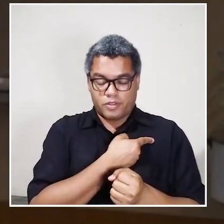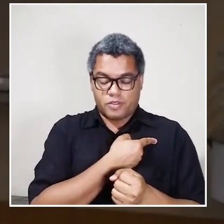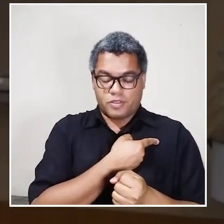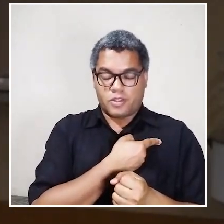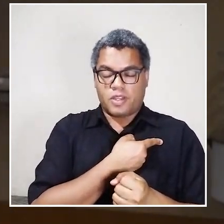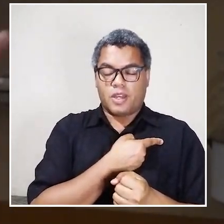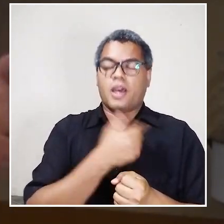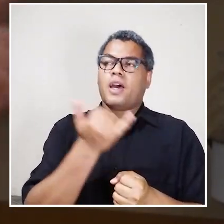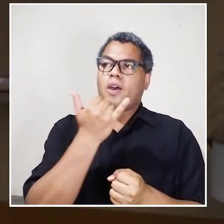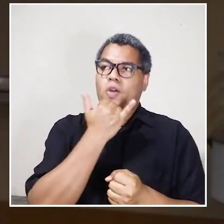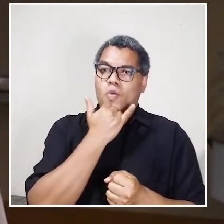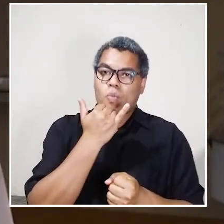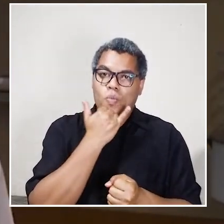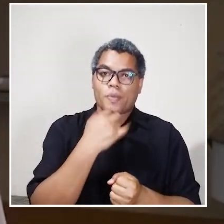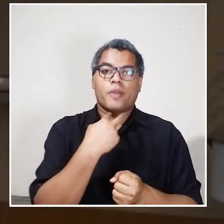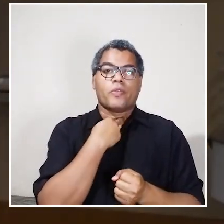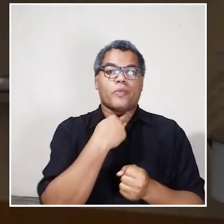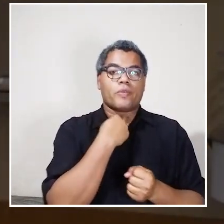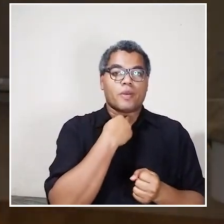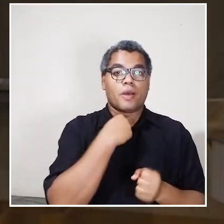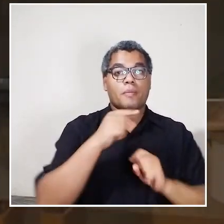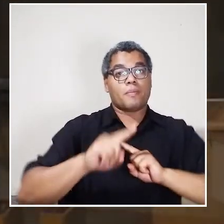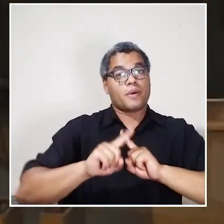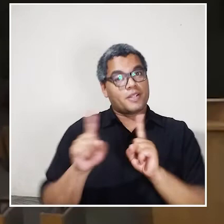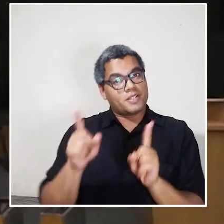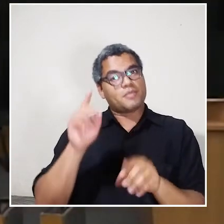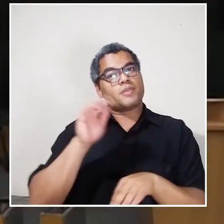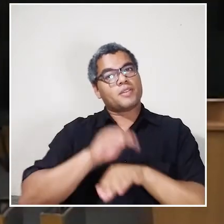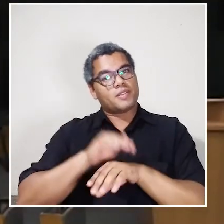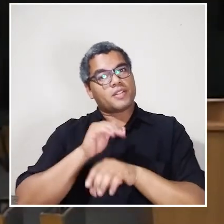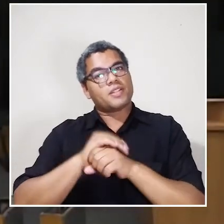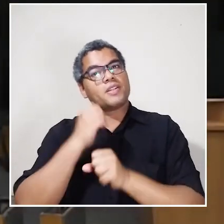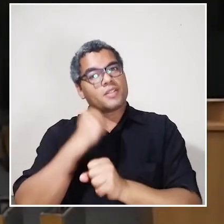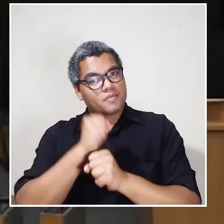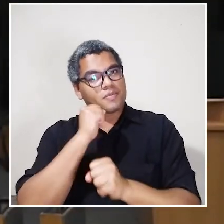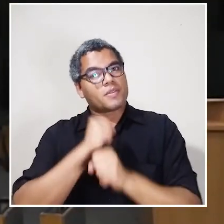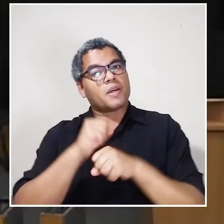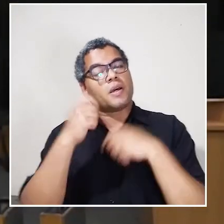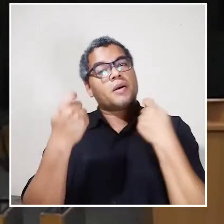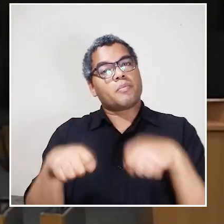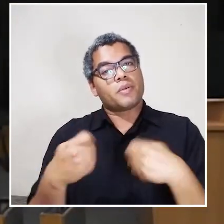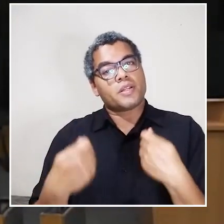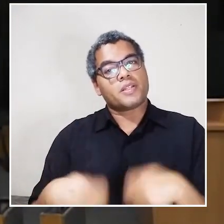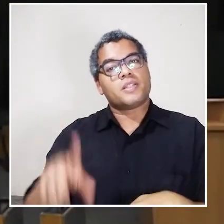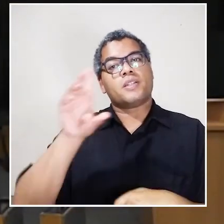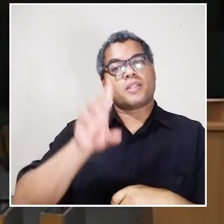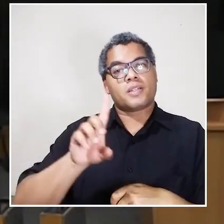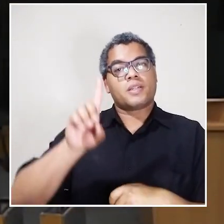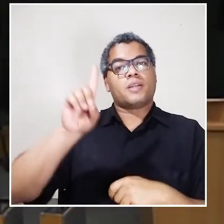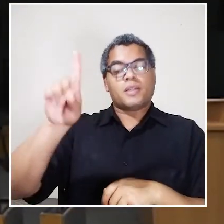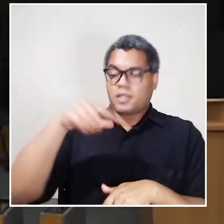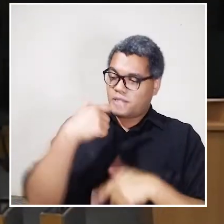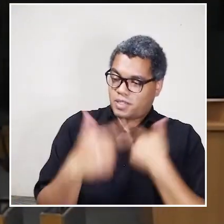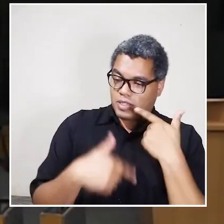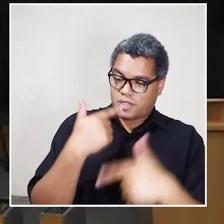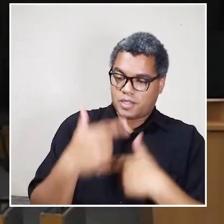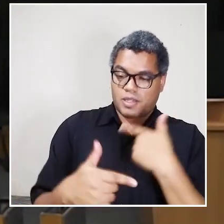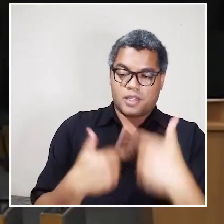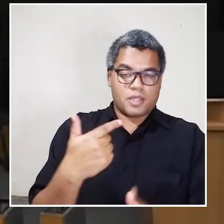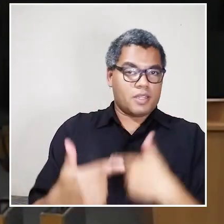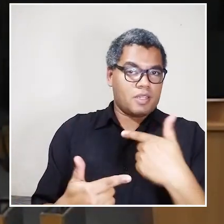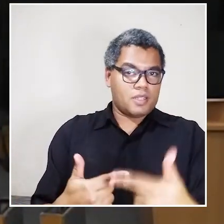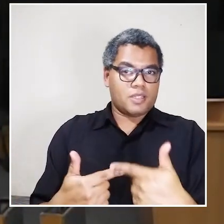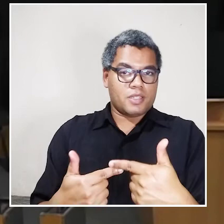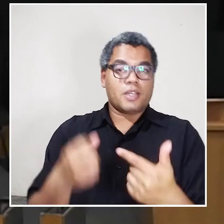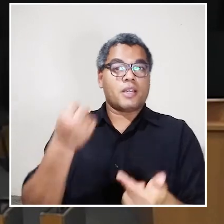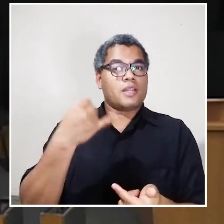desculpar. Mas para fazer esta obra, nós precisamos do mover do Senhor. Sem o mover do Senhor, nós não conseguiremos fazer